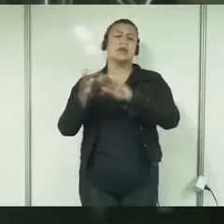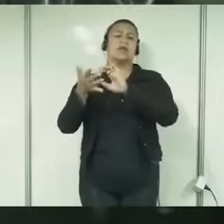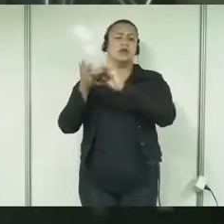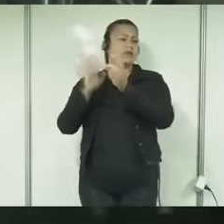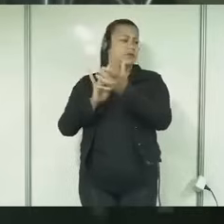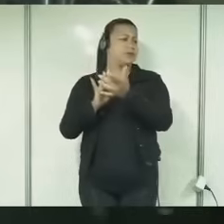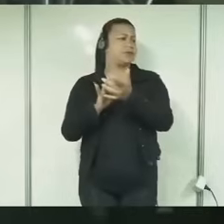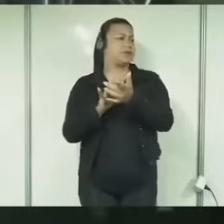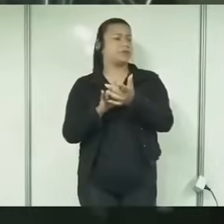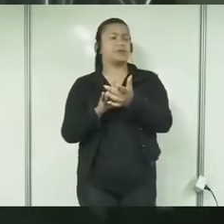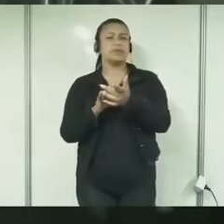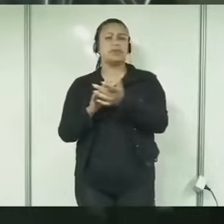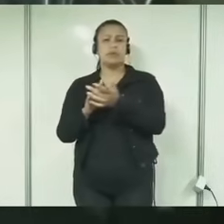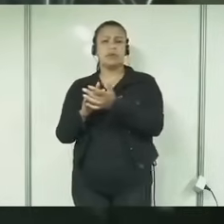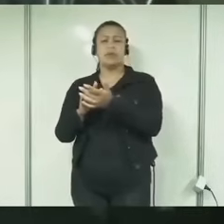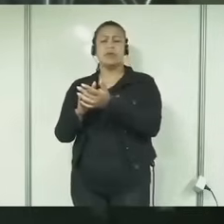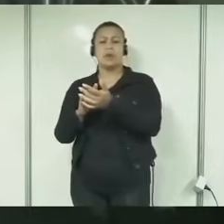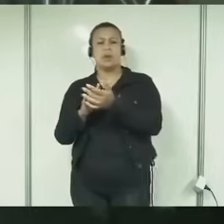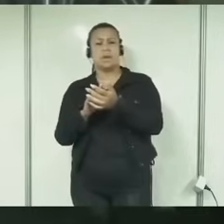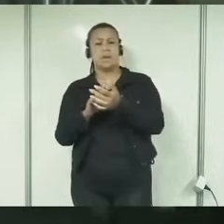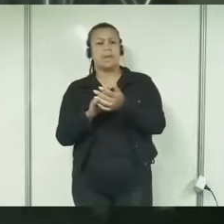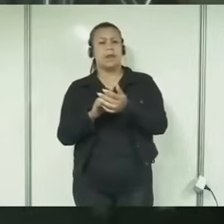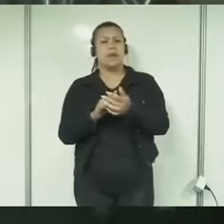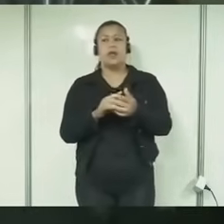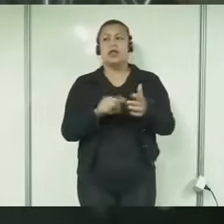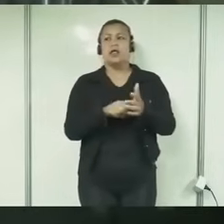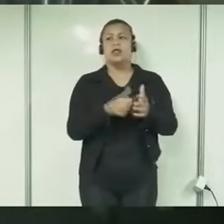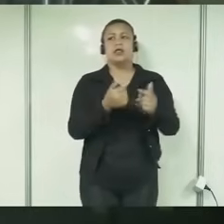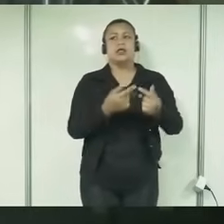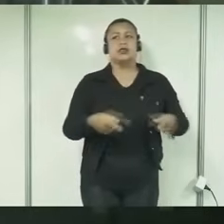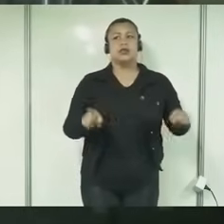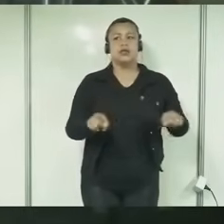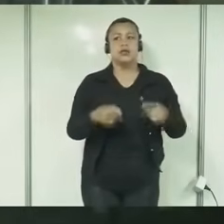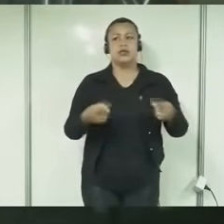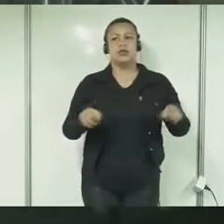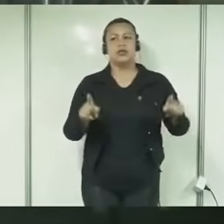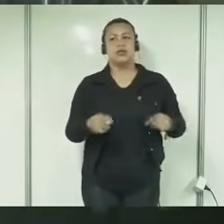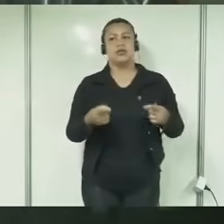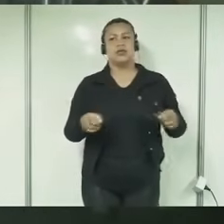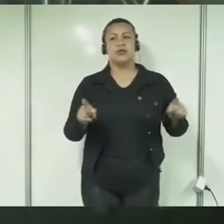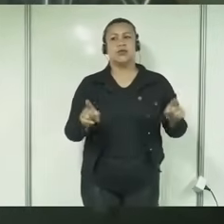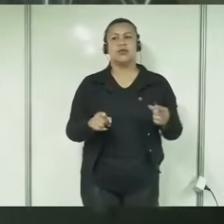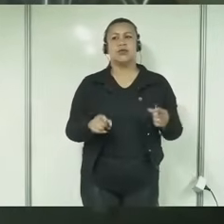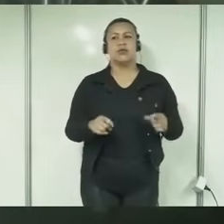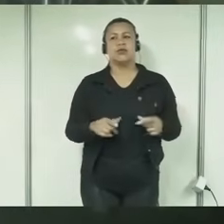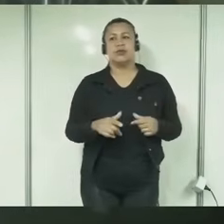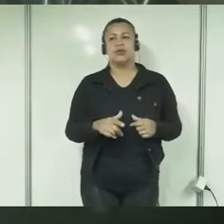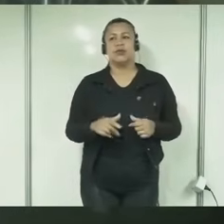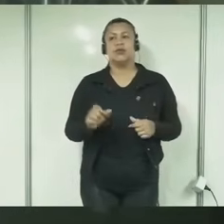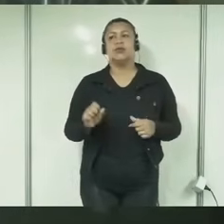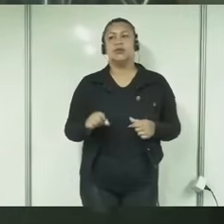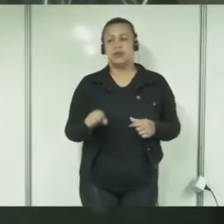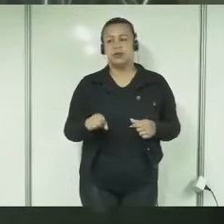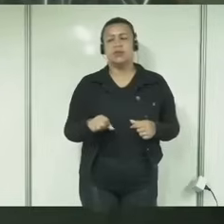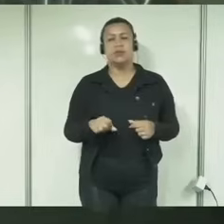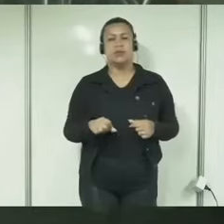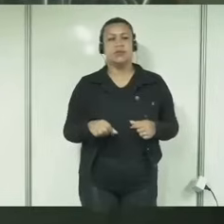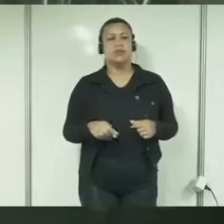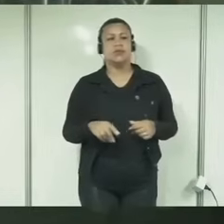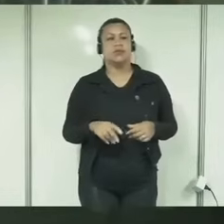numa música, é a que mais consegue traduzir aquilo que ele fez, aquilo que ele